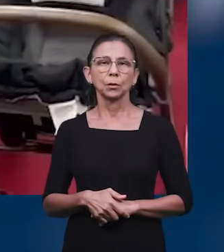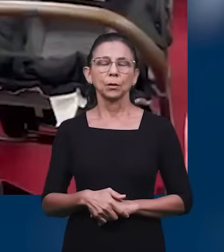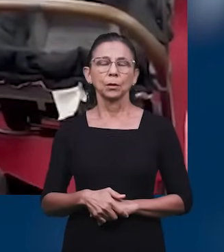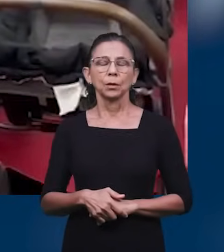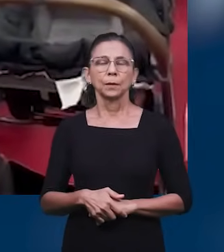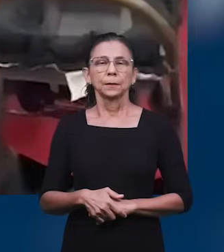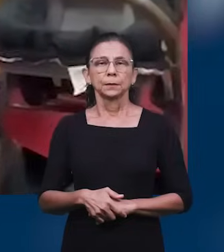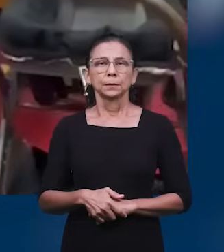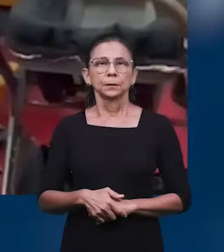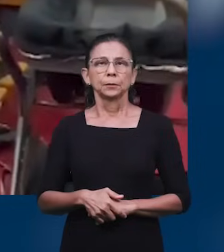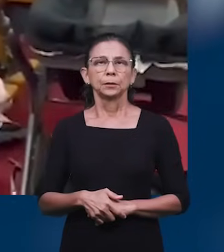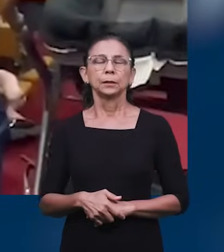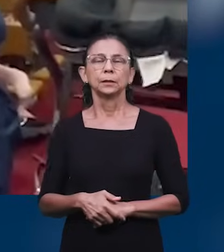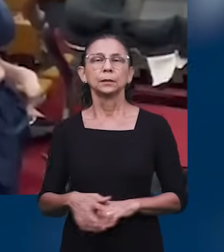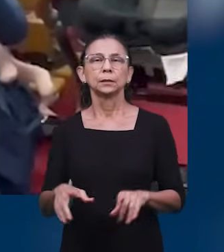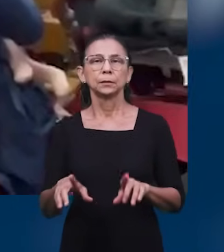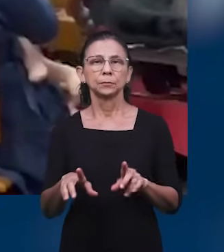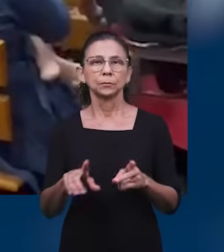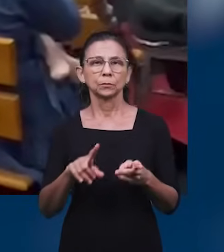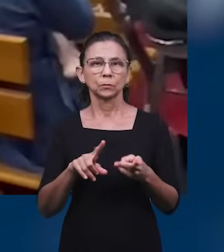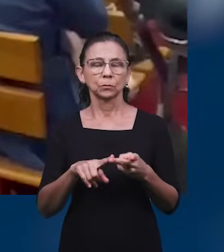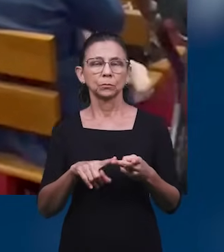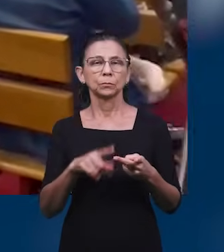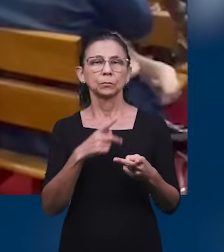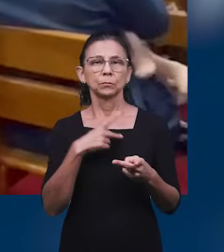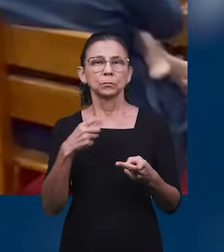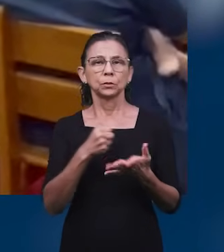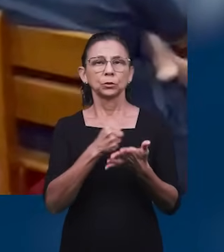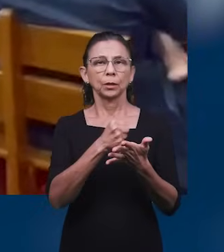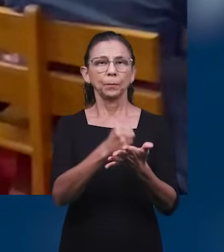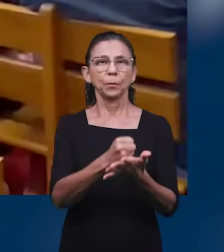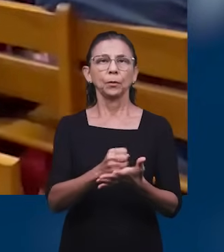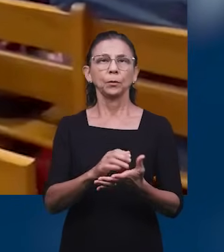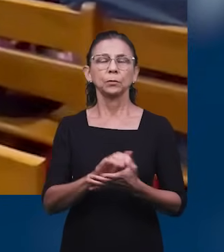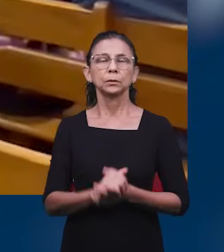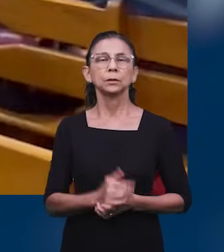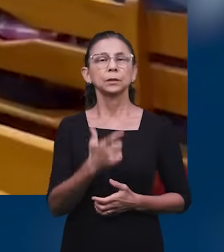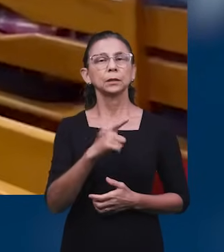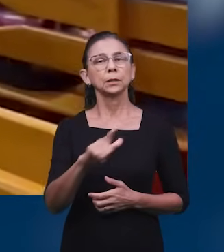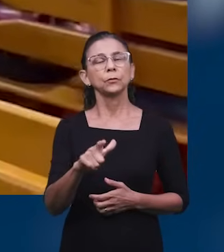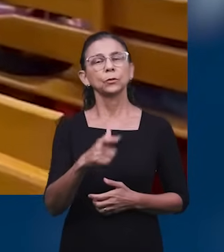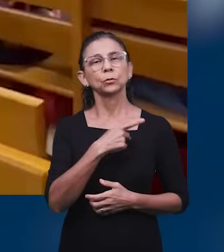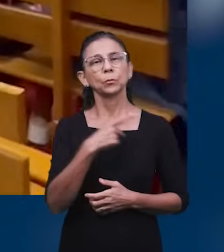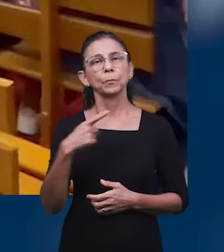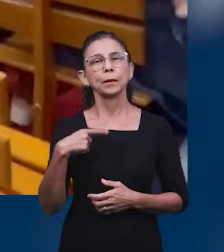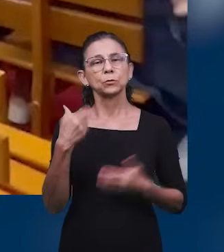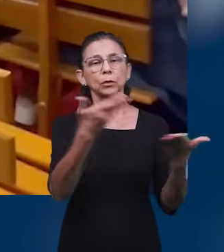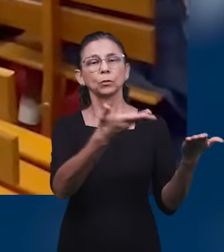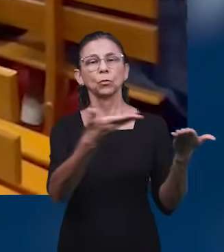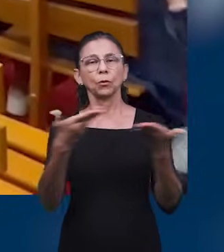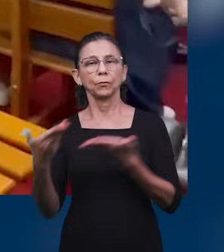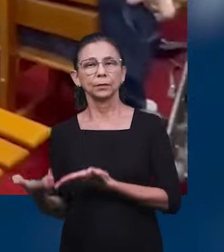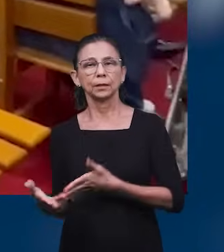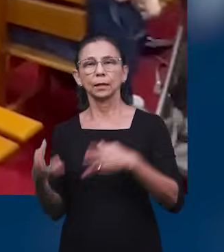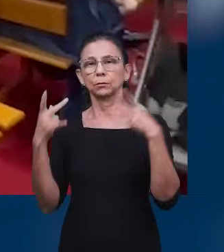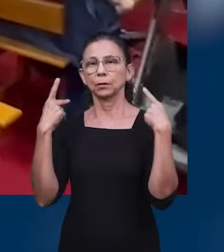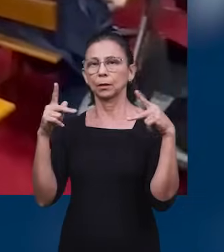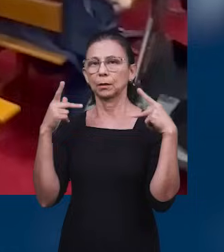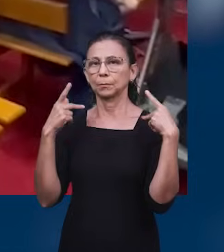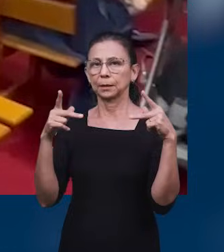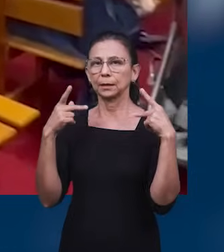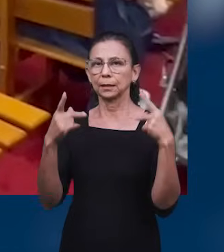Martins. Os pastores Alessandro Afonso e Samir Abassov trouxeram uma mensagem no sábado e no domingo à